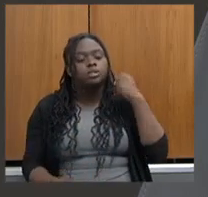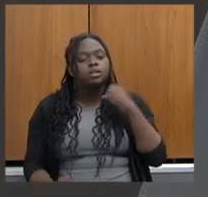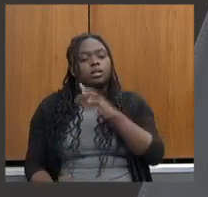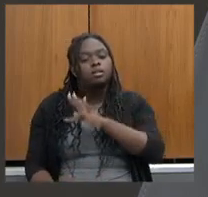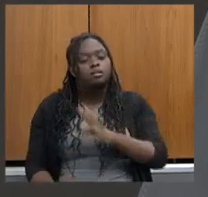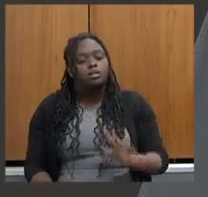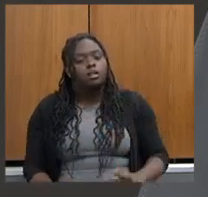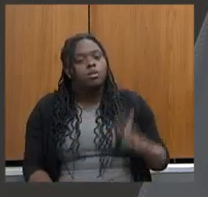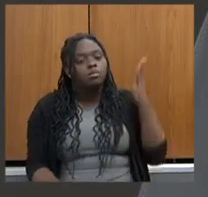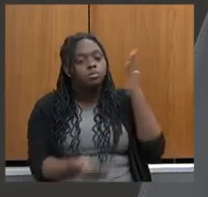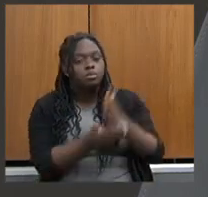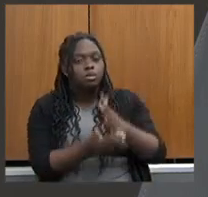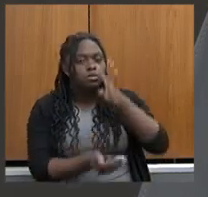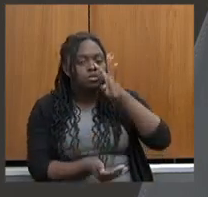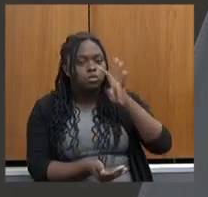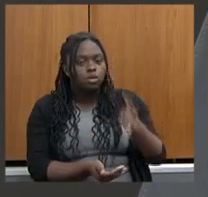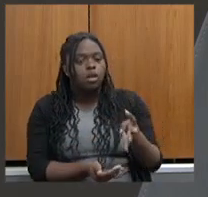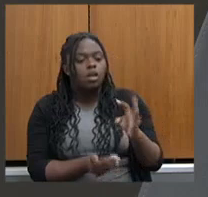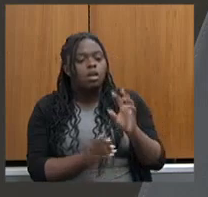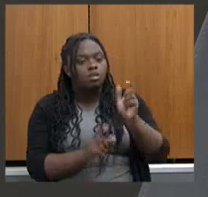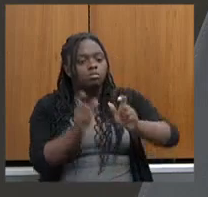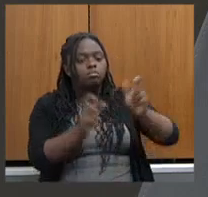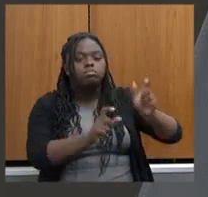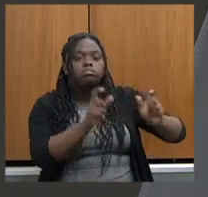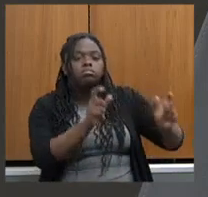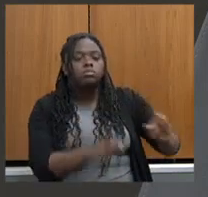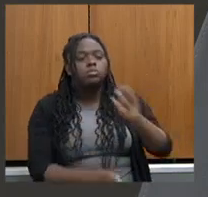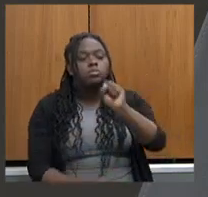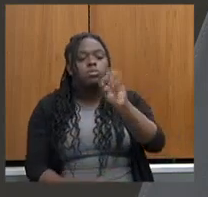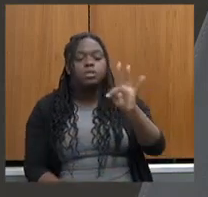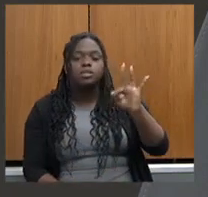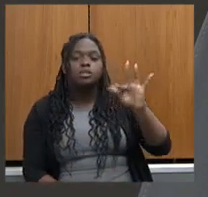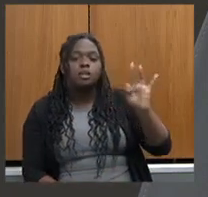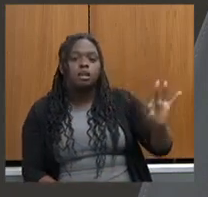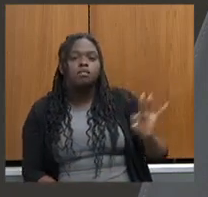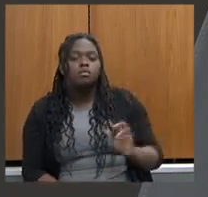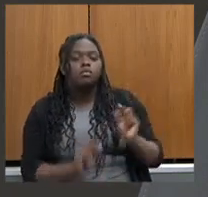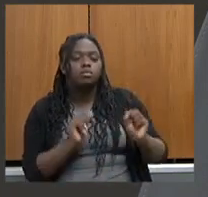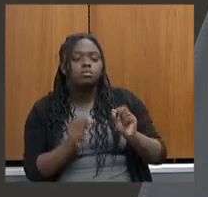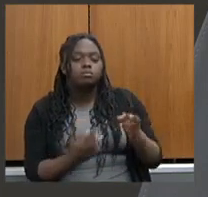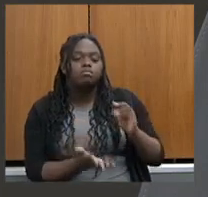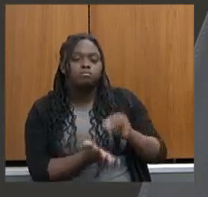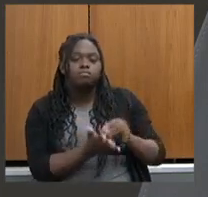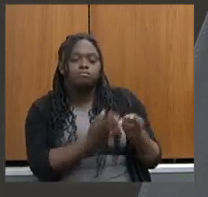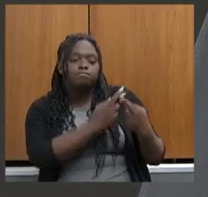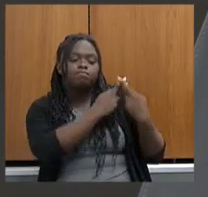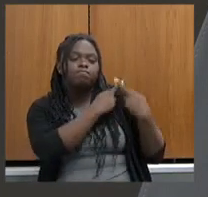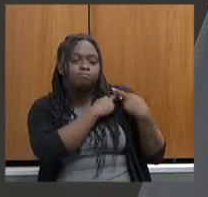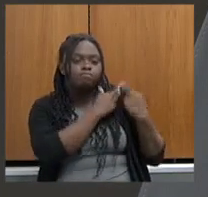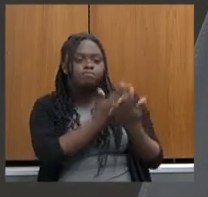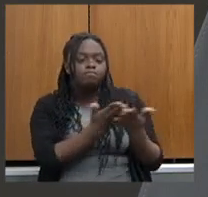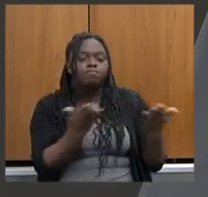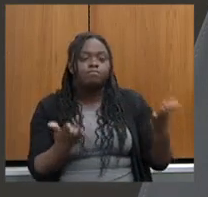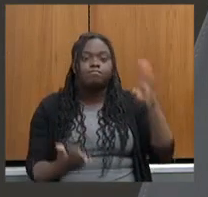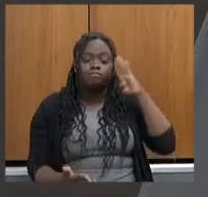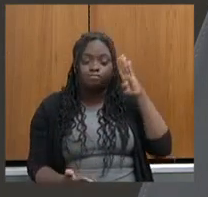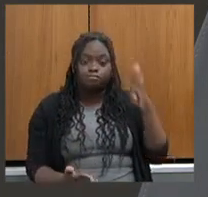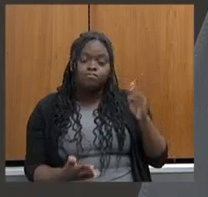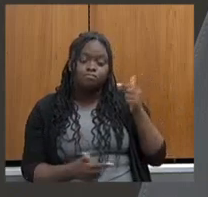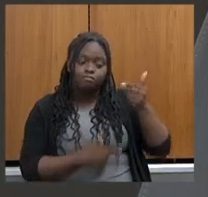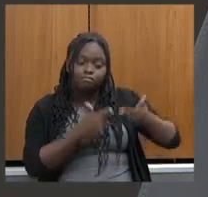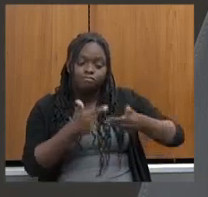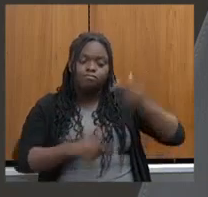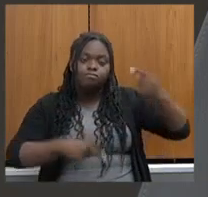processar e julgar os ministros do Supremo Tribunal Federal pelos crimes de responsabilidade especialmente em caso exercer atividade